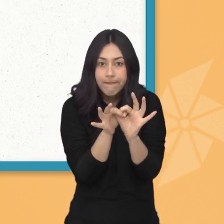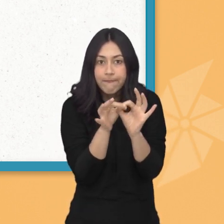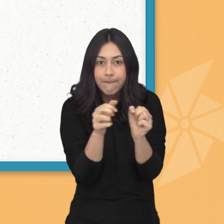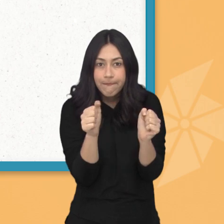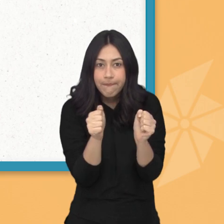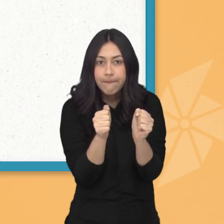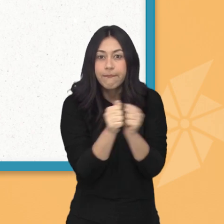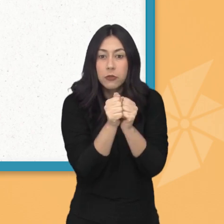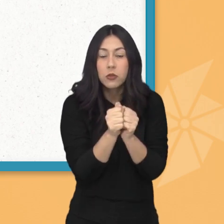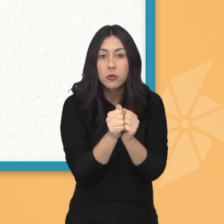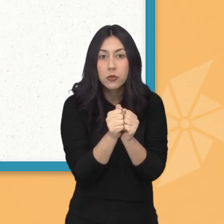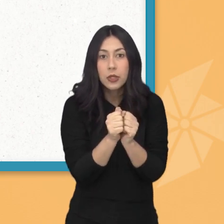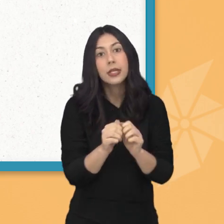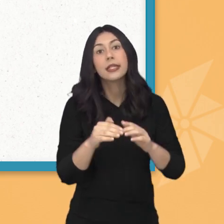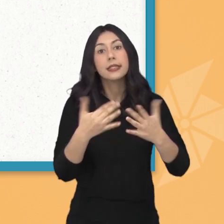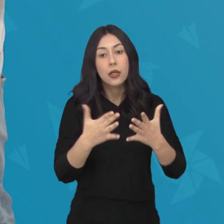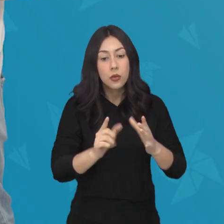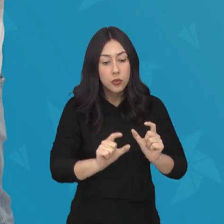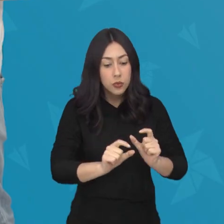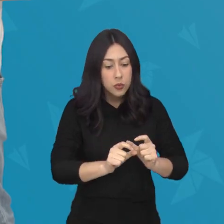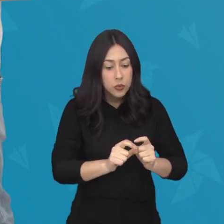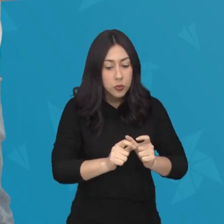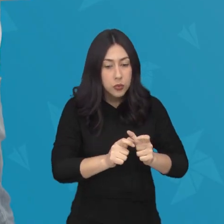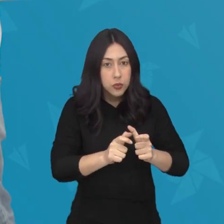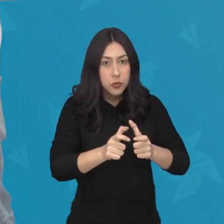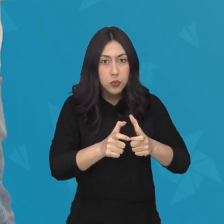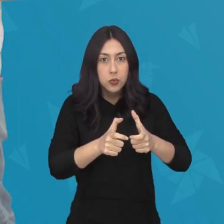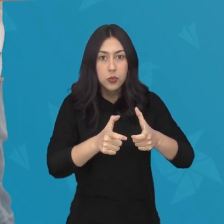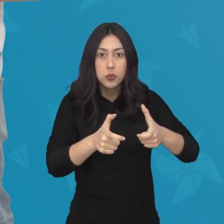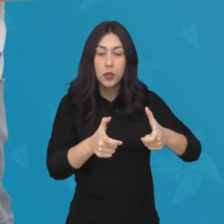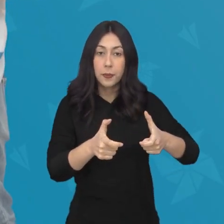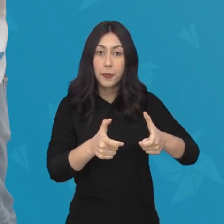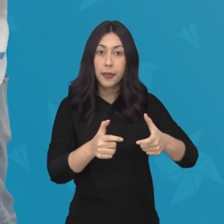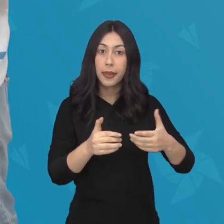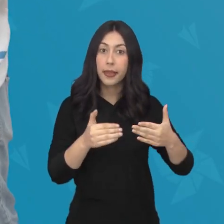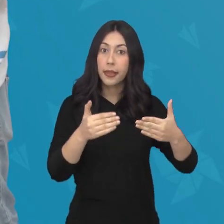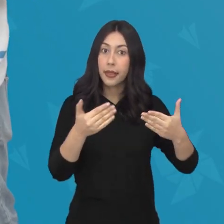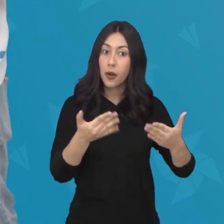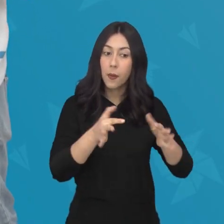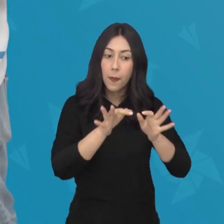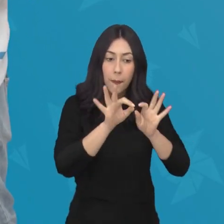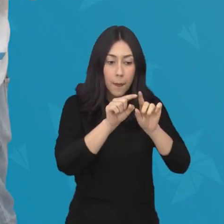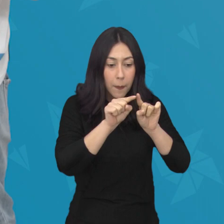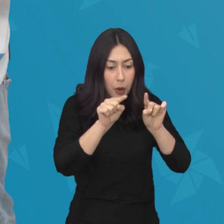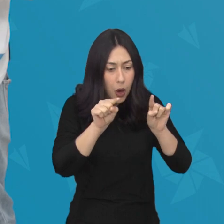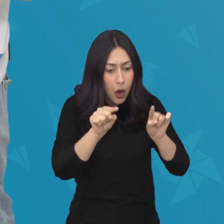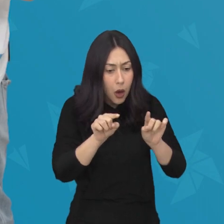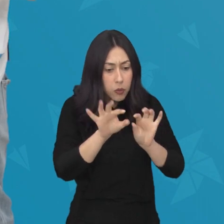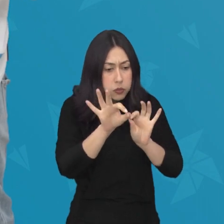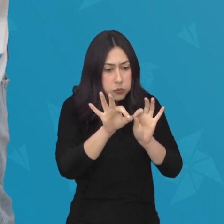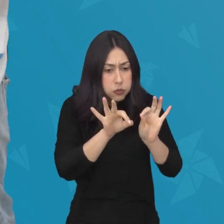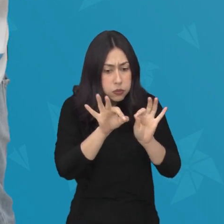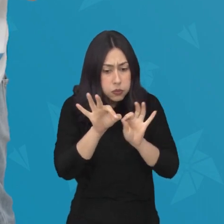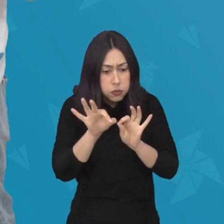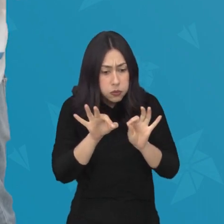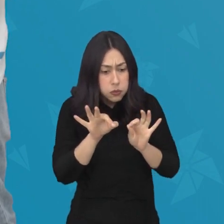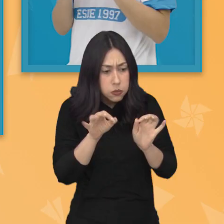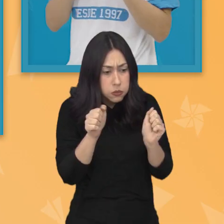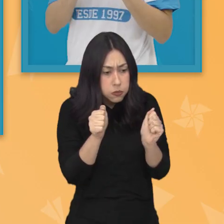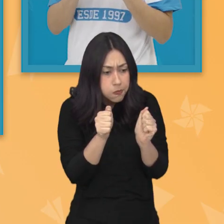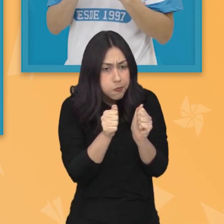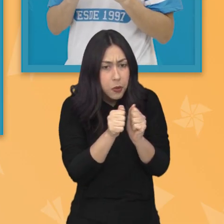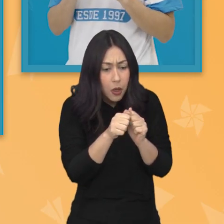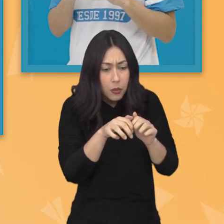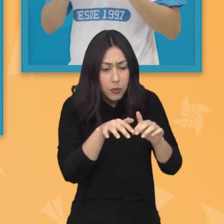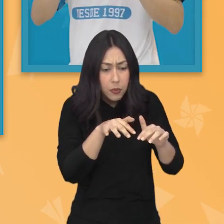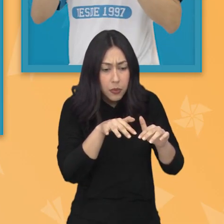que a gente chama de cristalização. Dessa maneira, eles se mantêm de uma maneira bem ordenada e regular, mantendo-se próximos em movimentos